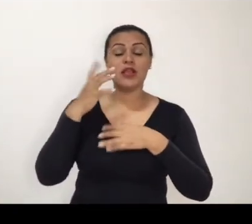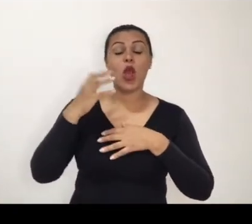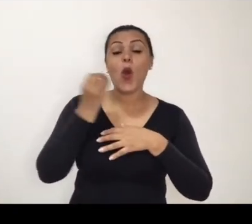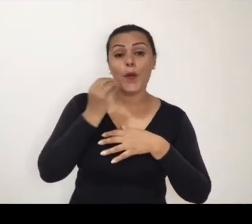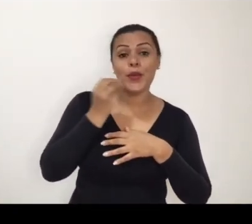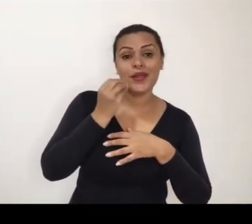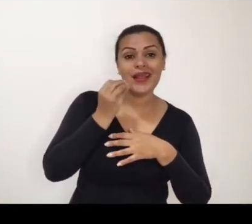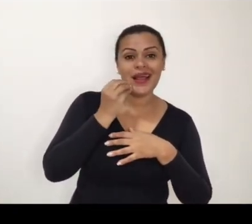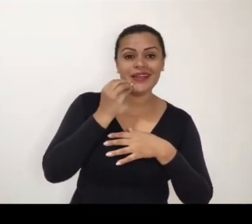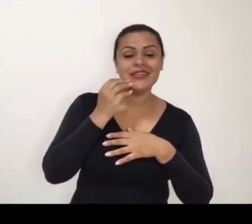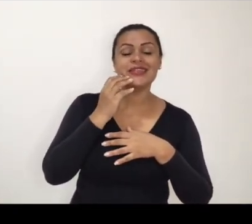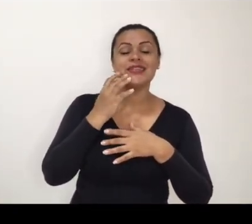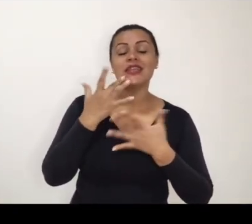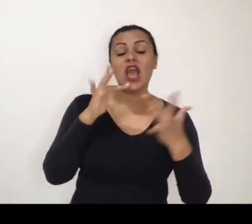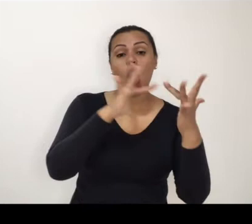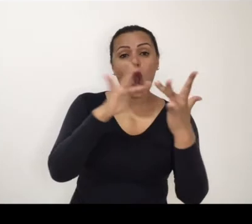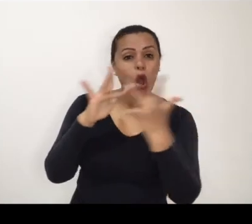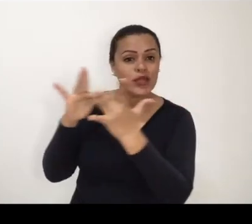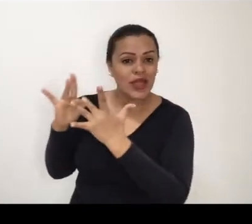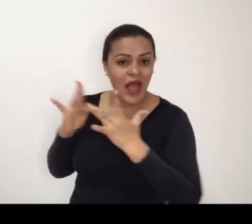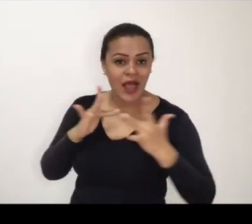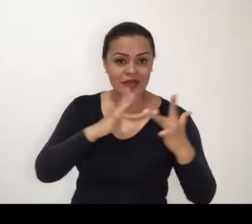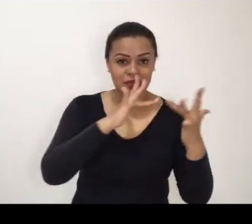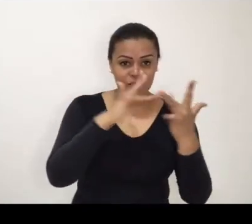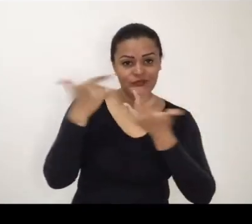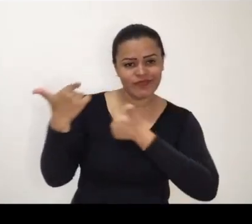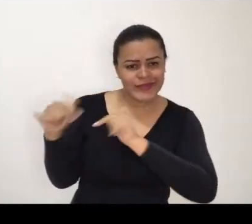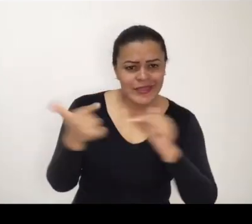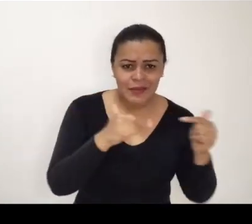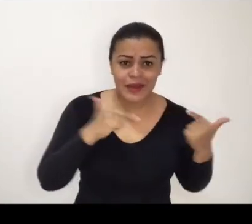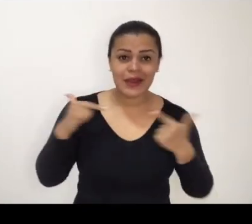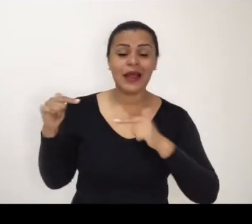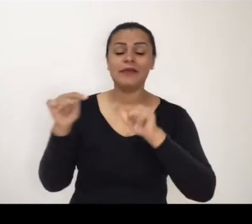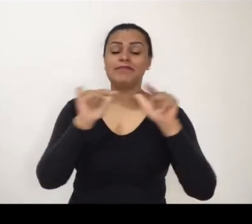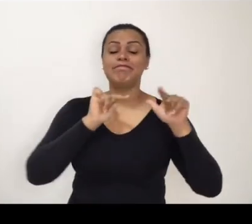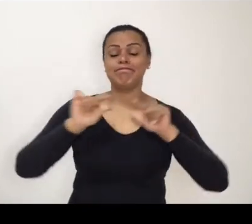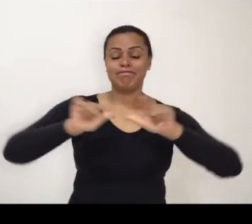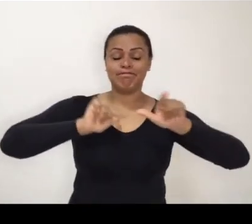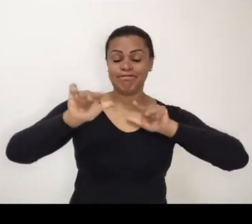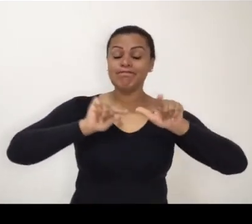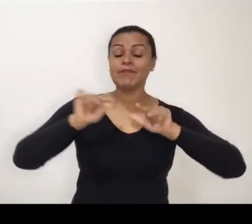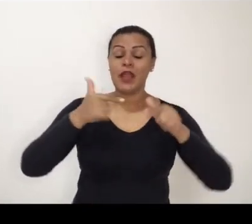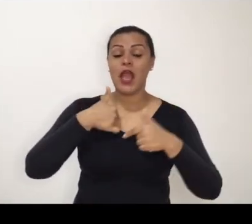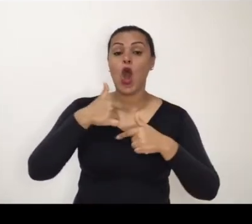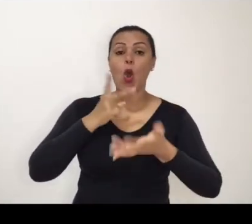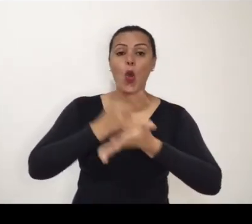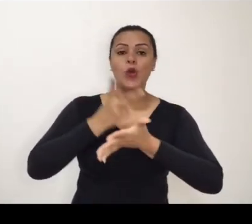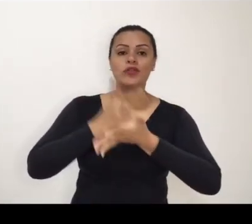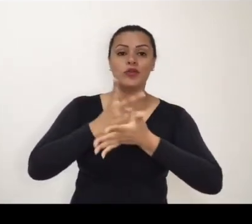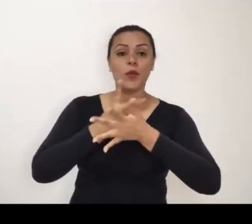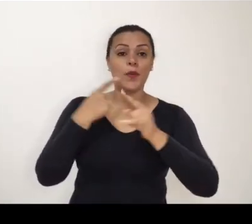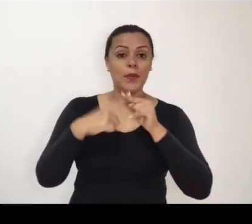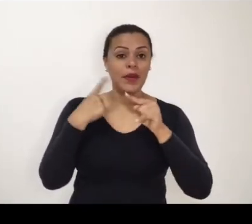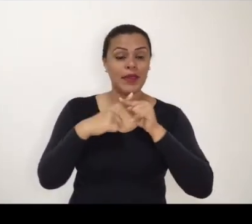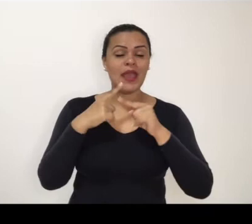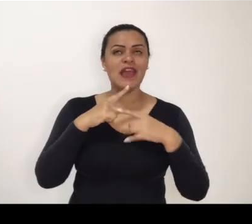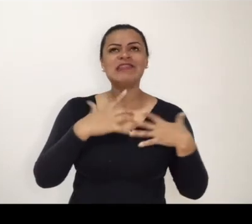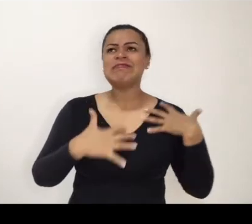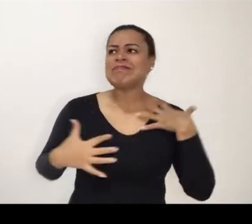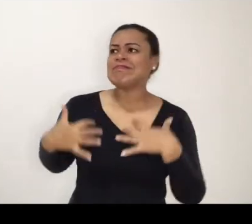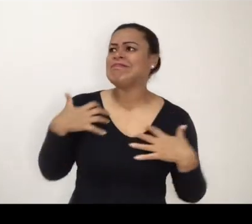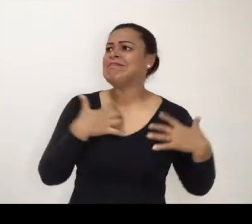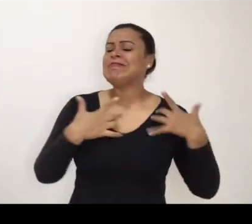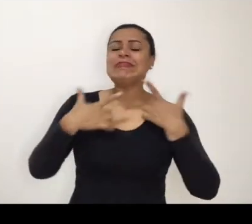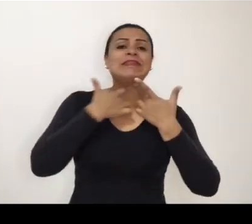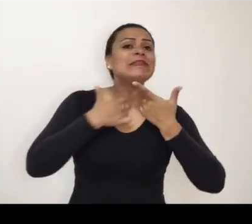oportunidade, né? Muitas pessoas incríveis que eu tive a oportunidade de trabalhar e continuo tendo, porque eu também tenho essa inquietação, esse desejo,